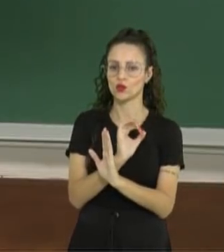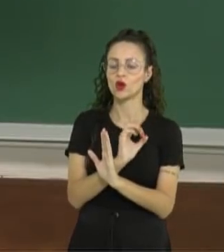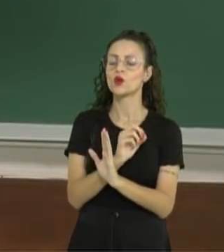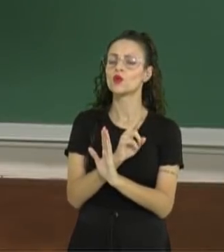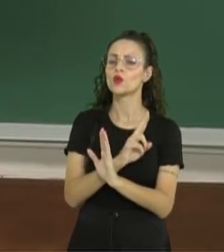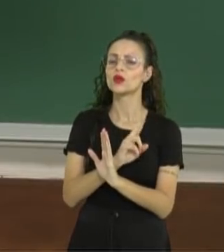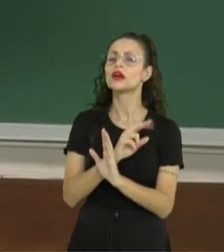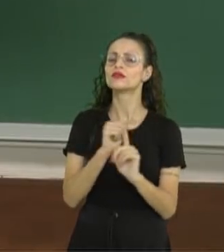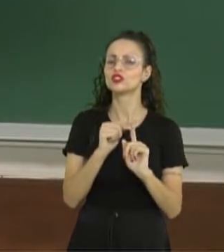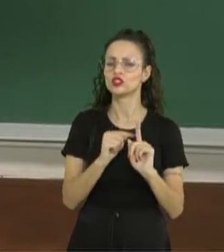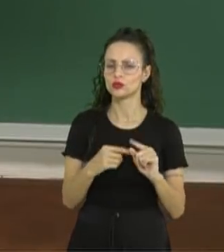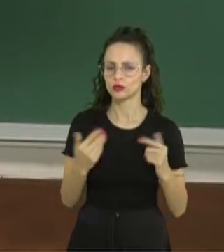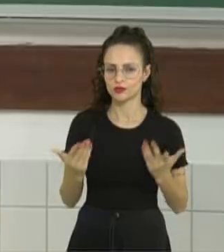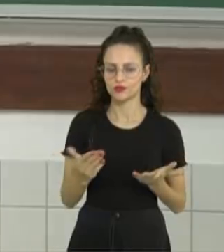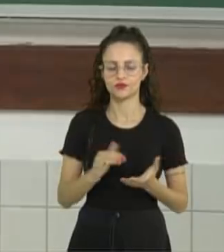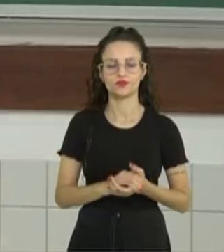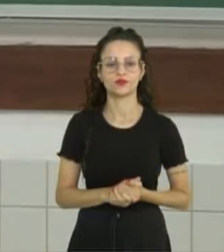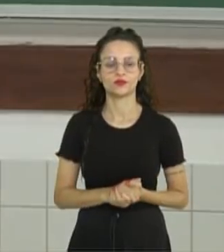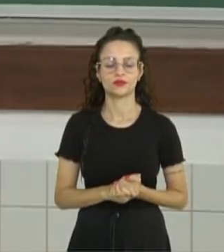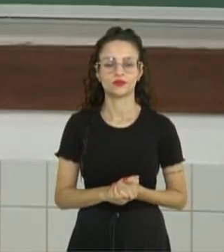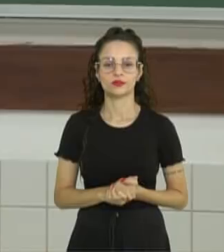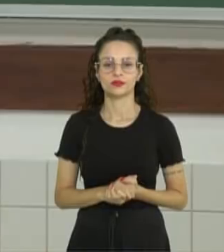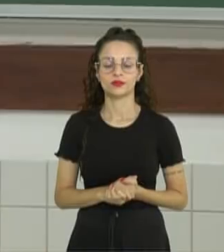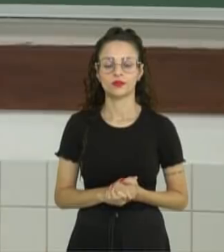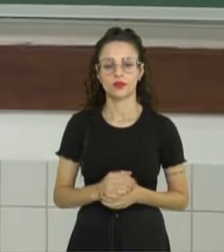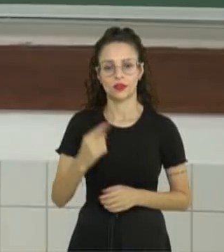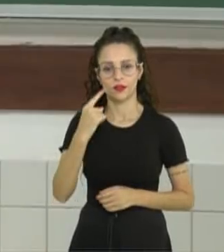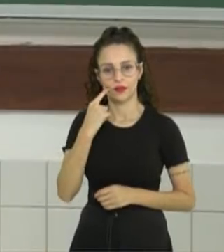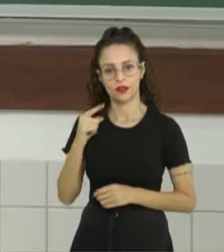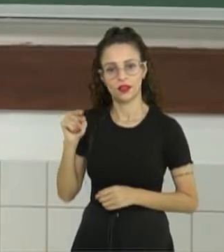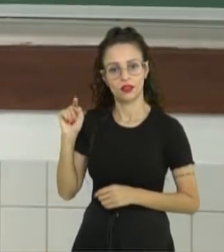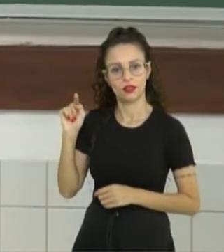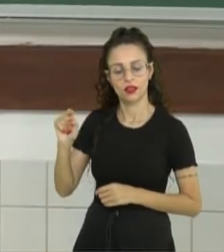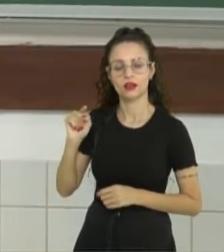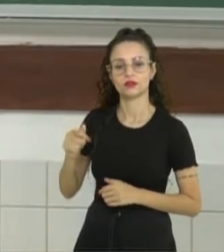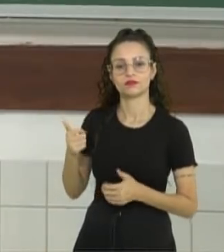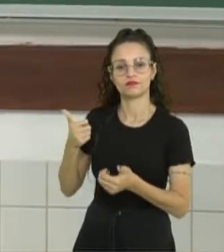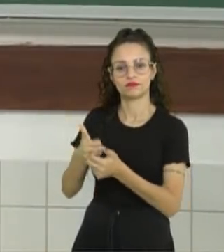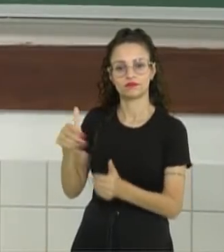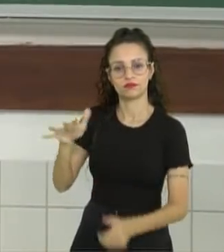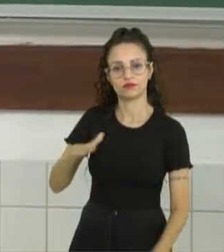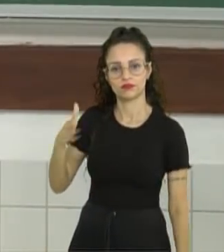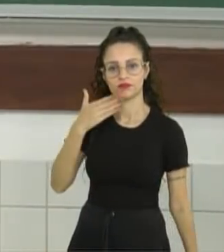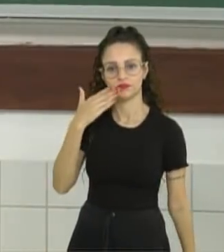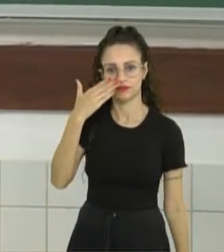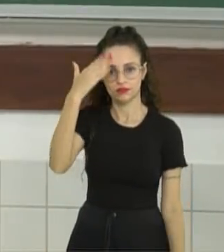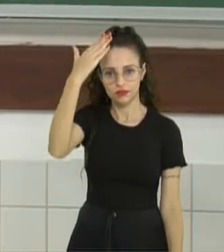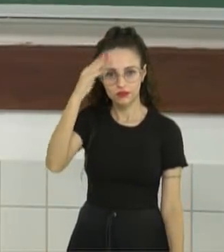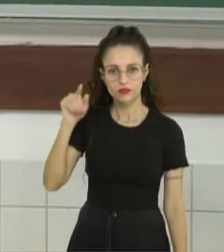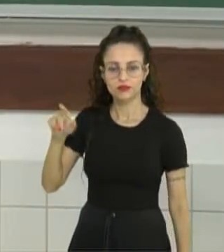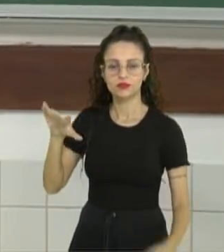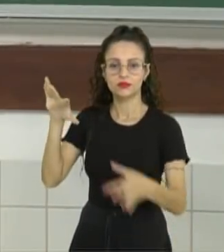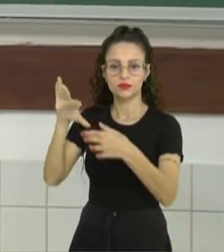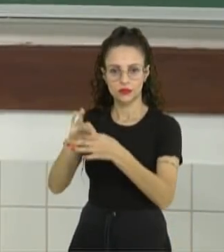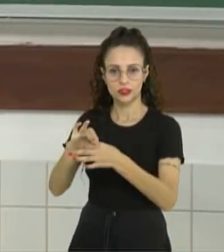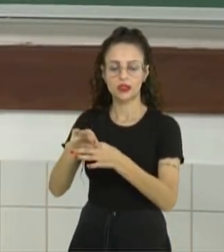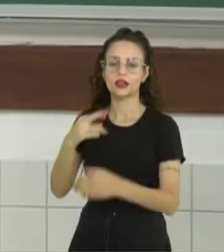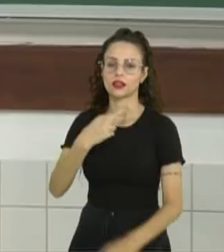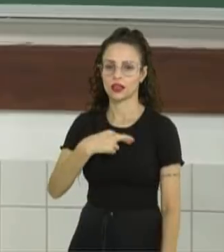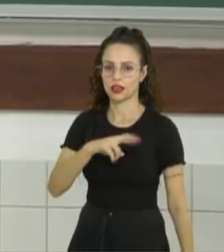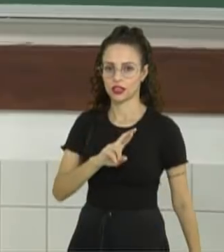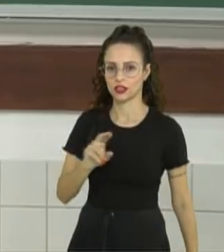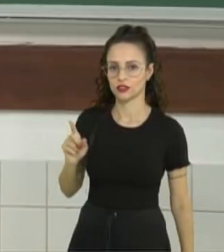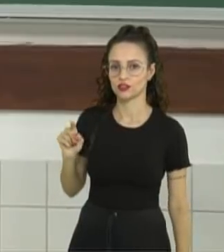tipo de calendário? Se nós formos no Oriente Médio, em regiões assim, inclusive países mais ligados à religião muçulmana,